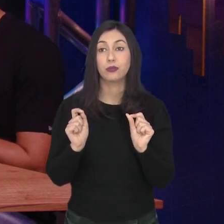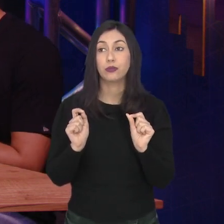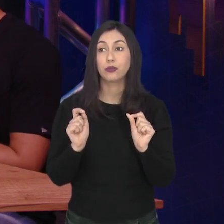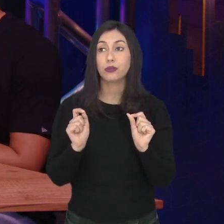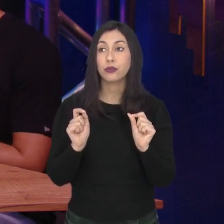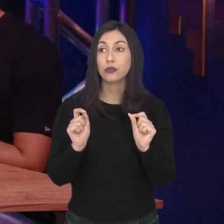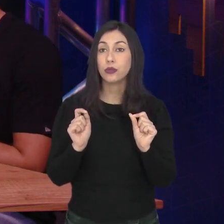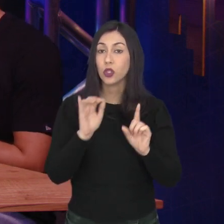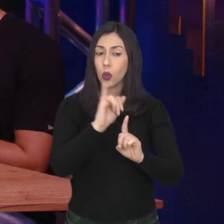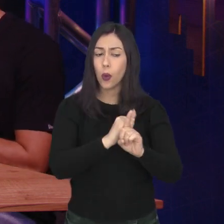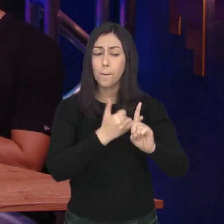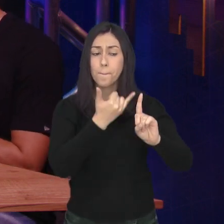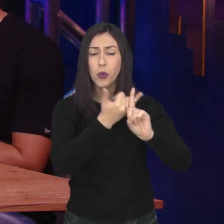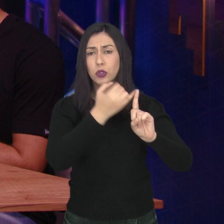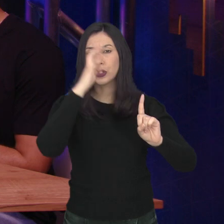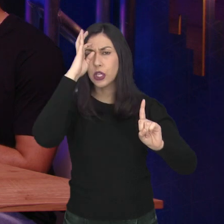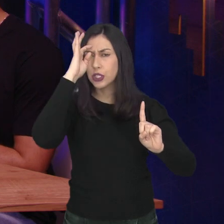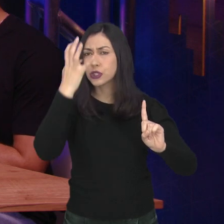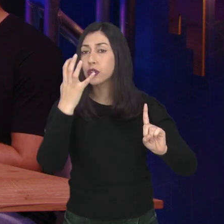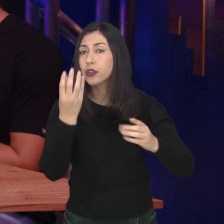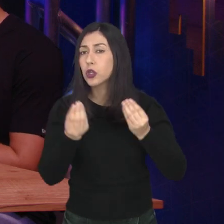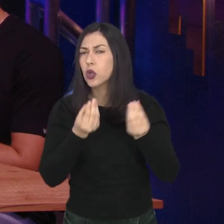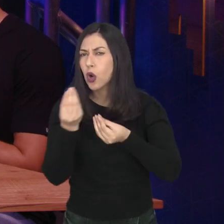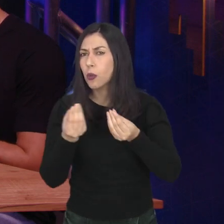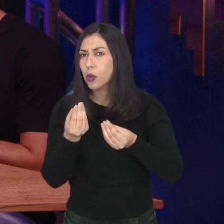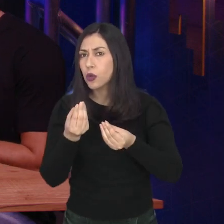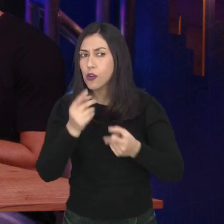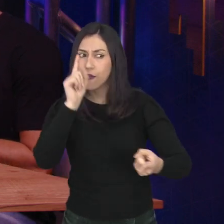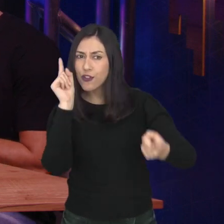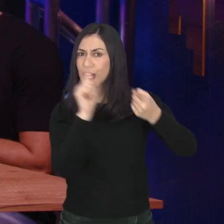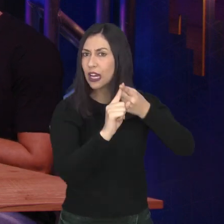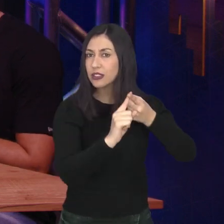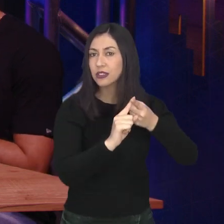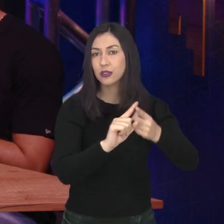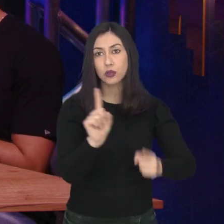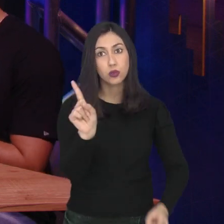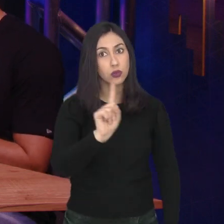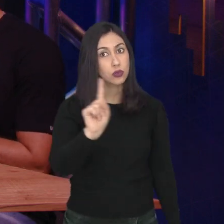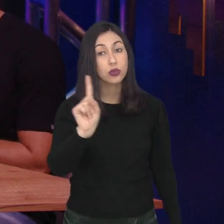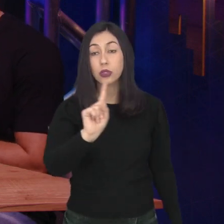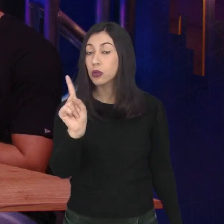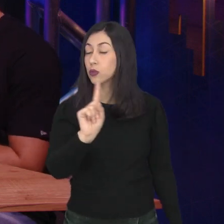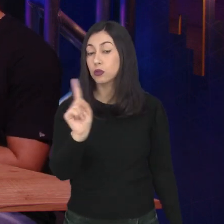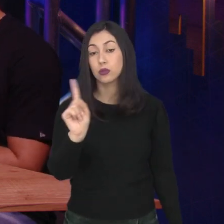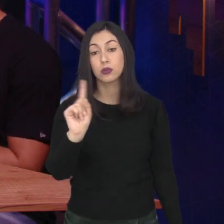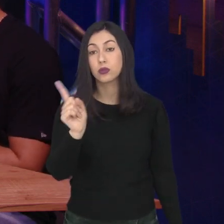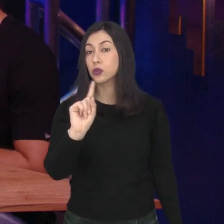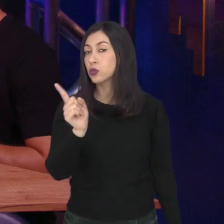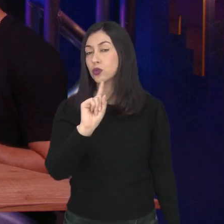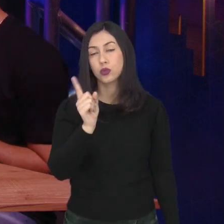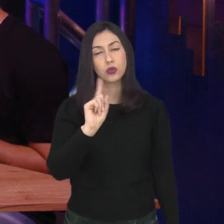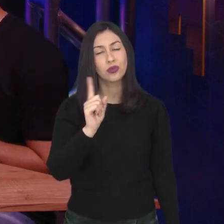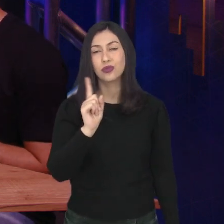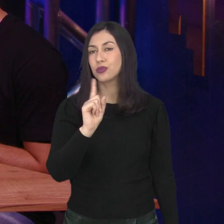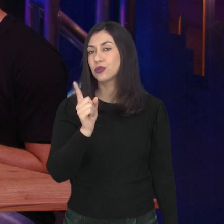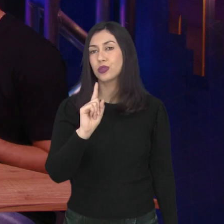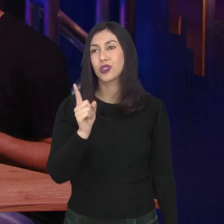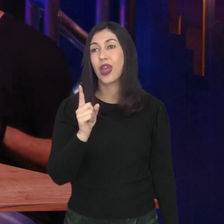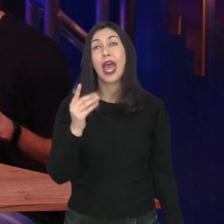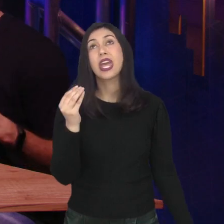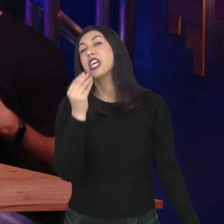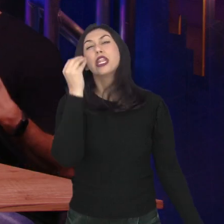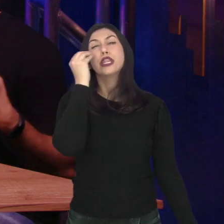a solução para o bullying não é a violência e a vingança. Não é, cara. Não adianta pegar